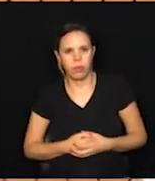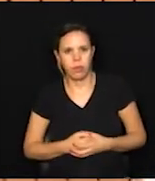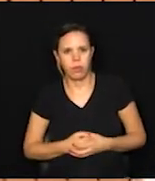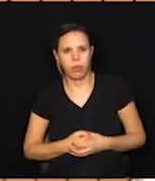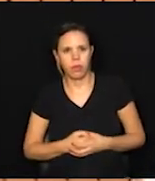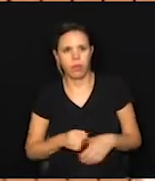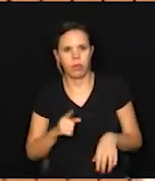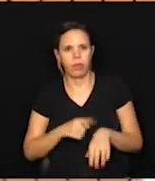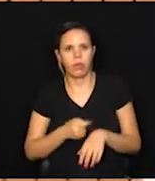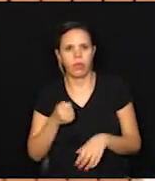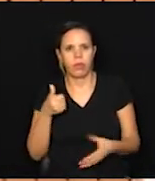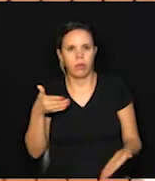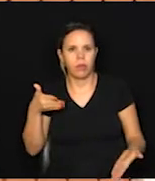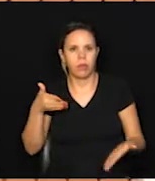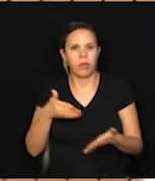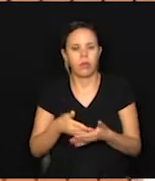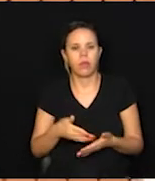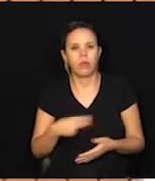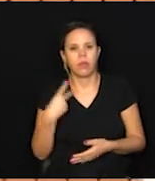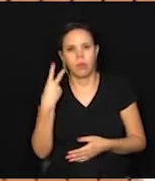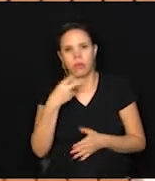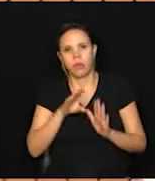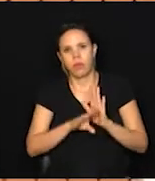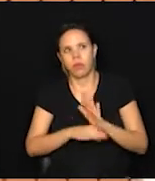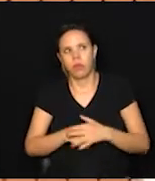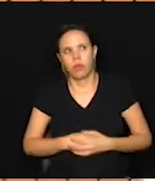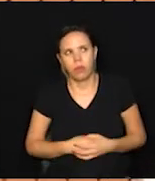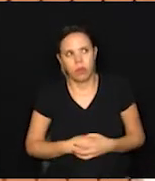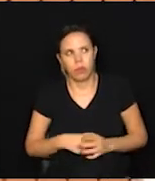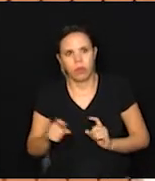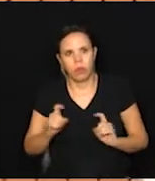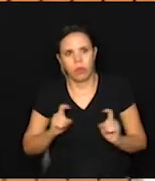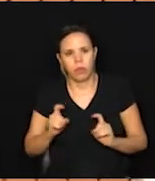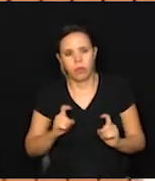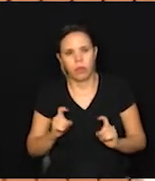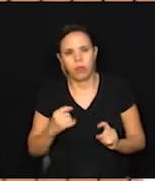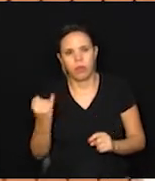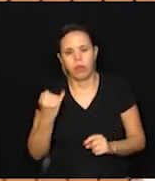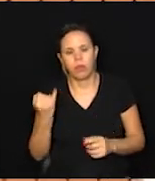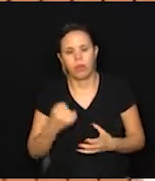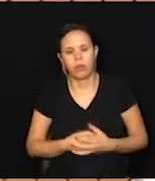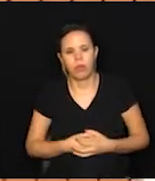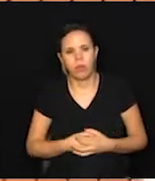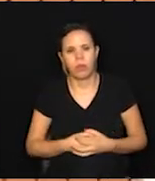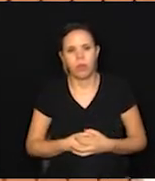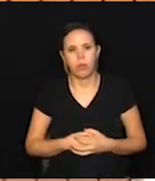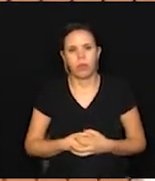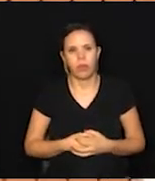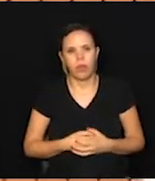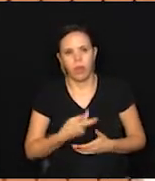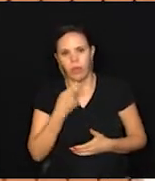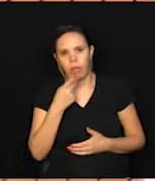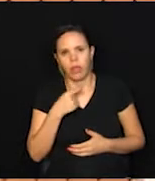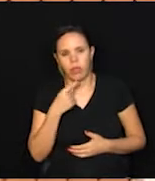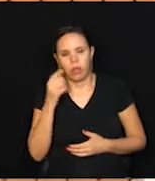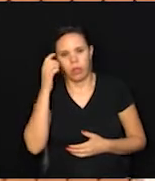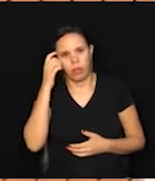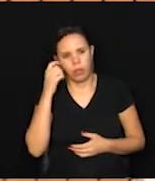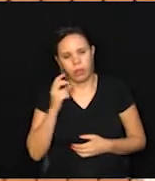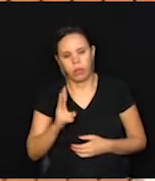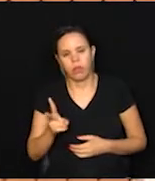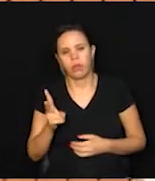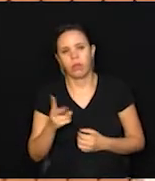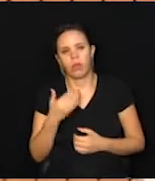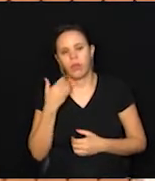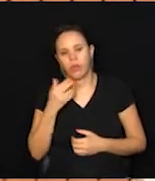com o tempo quase esgotando, estamos com 2 horas de programa, de reunião, que eu acho que é extremamente importante. Faça só o seu questionamento, aí a Cintia